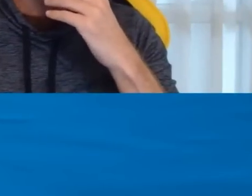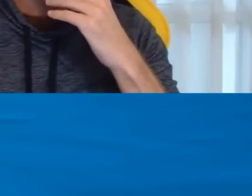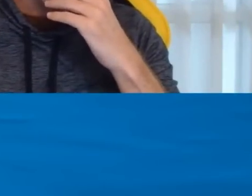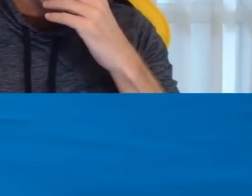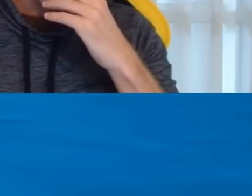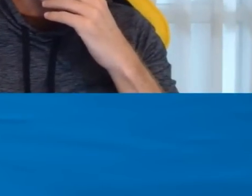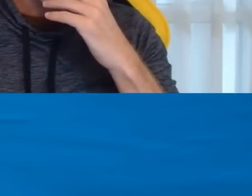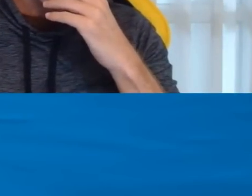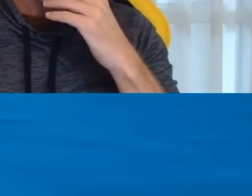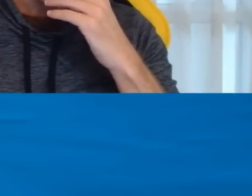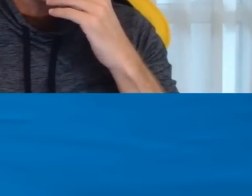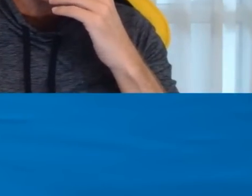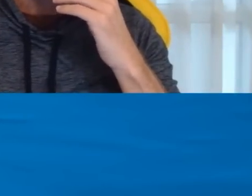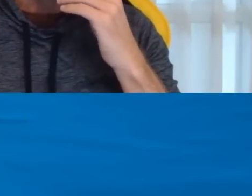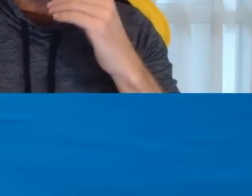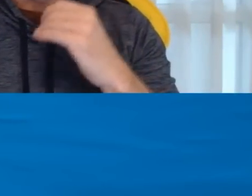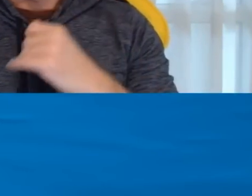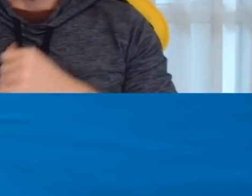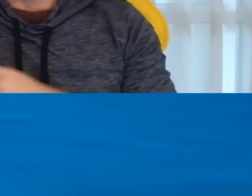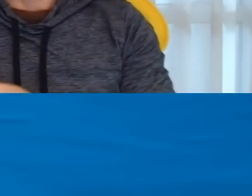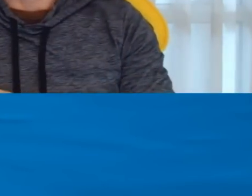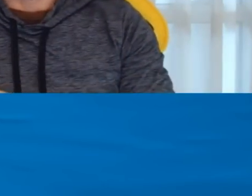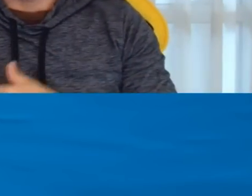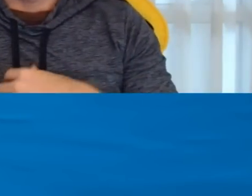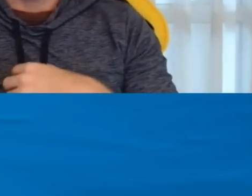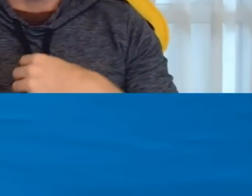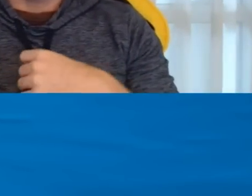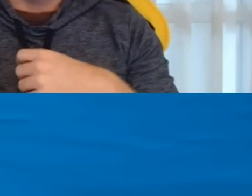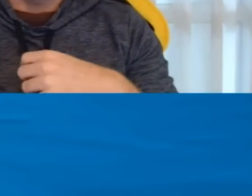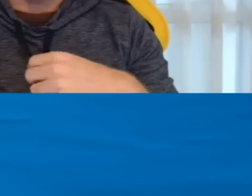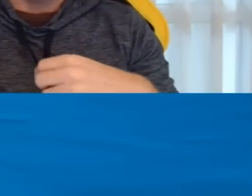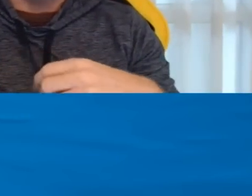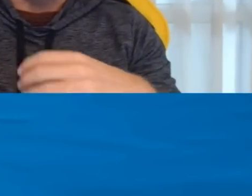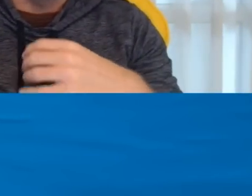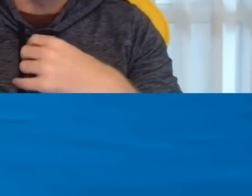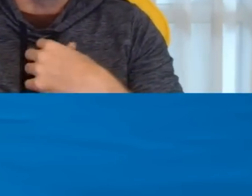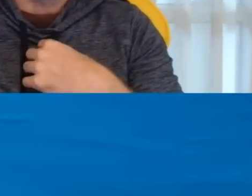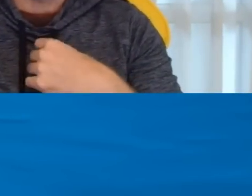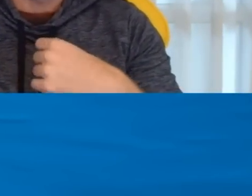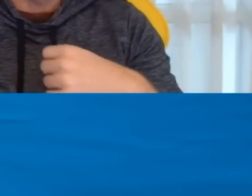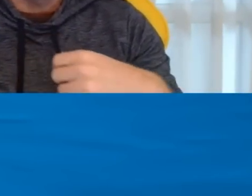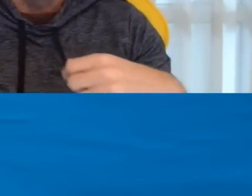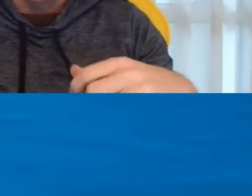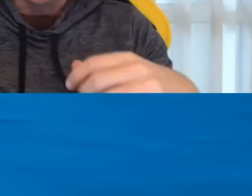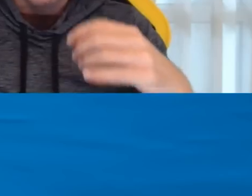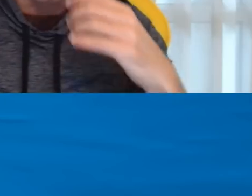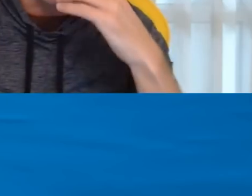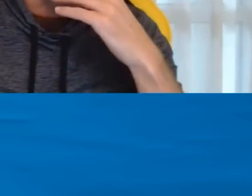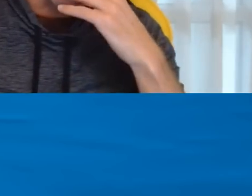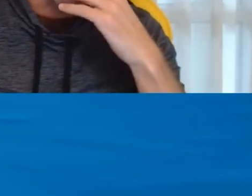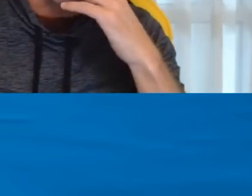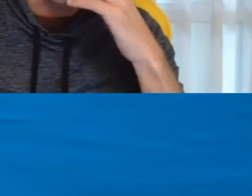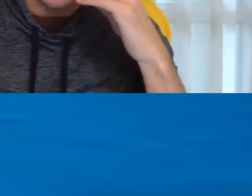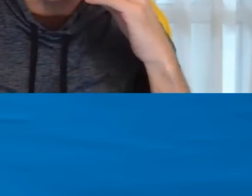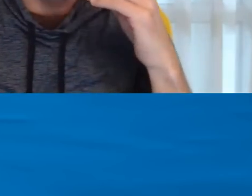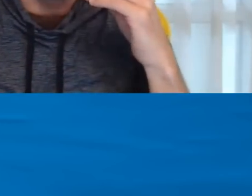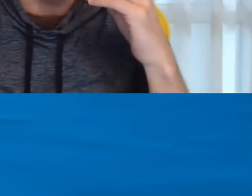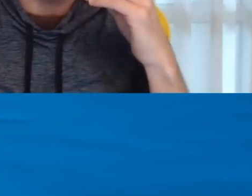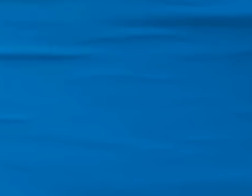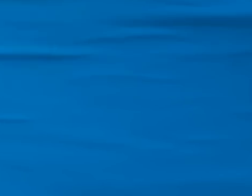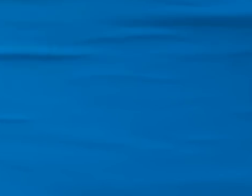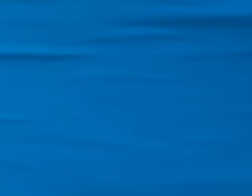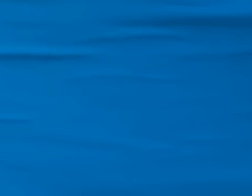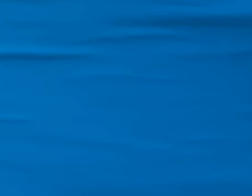CPI do Distrito Federal, César. Eu vou ter problema para terminar a live do vovô Voyer,